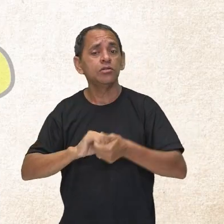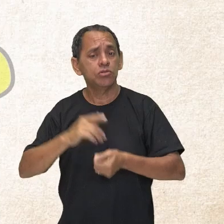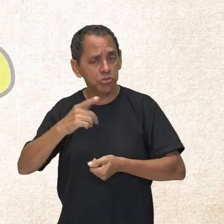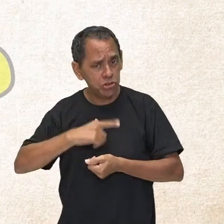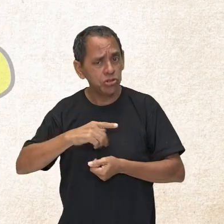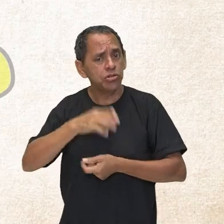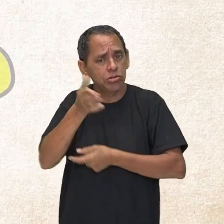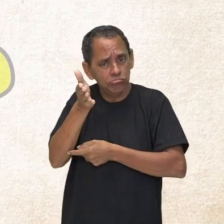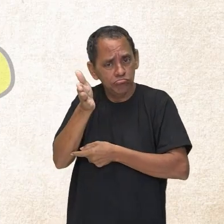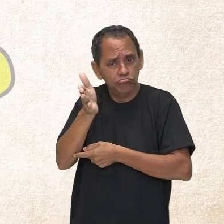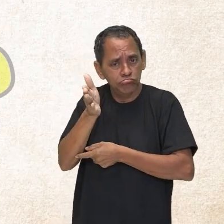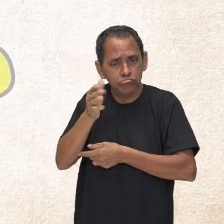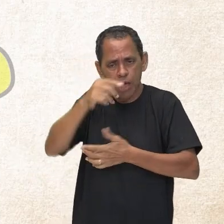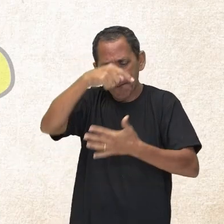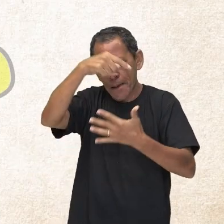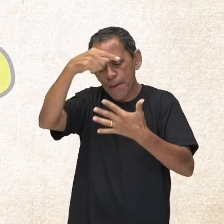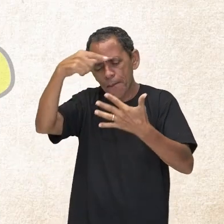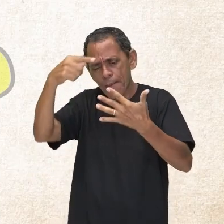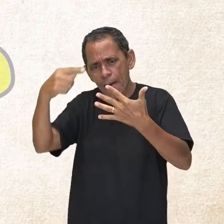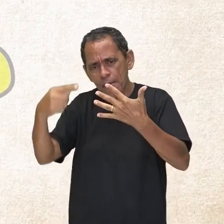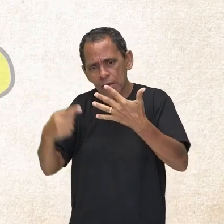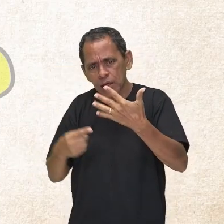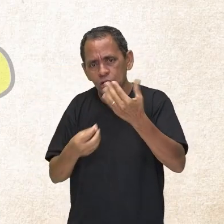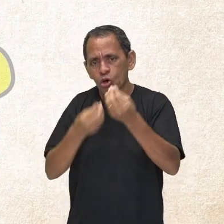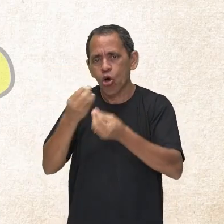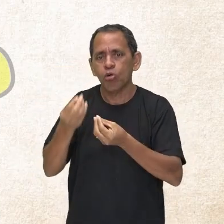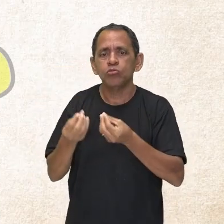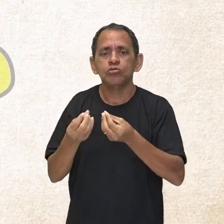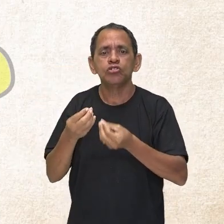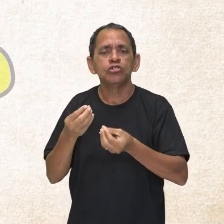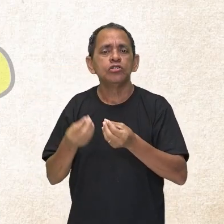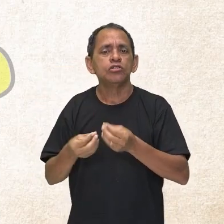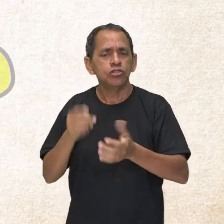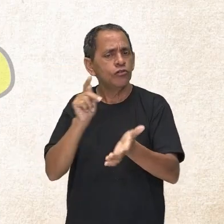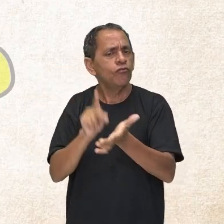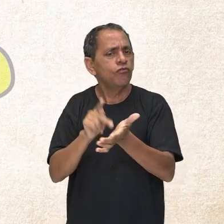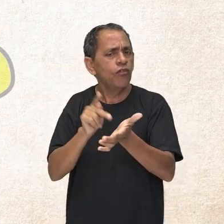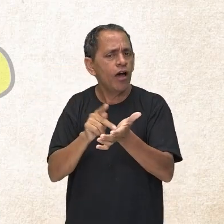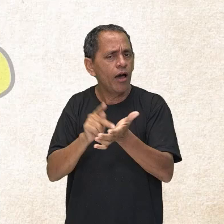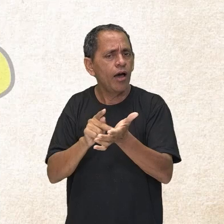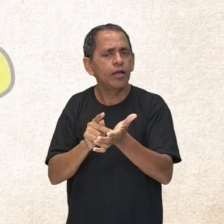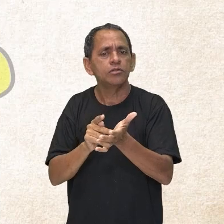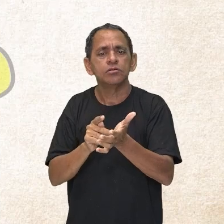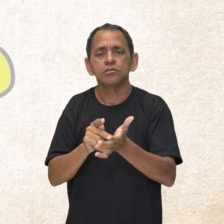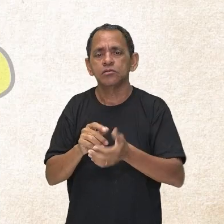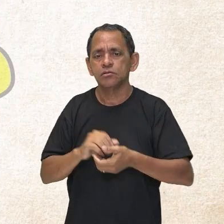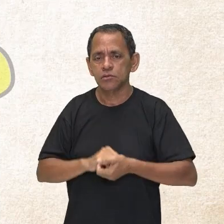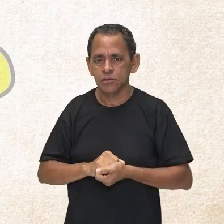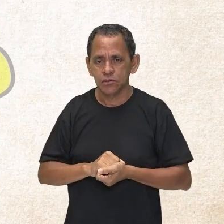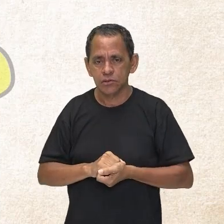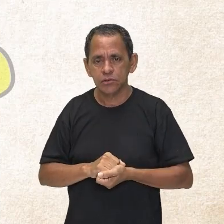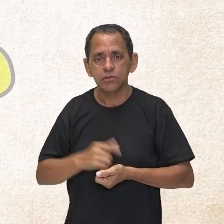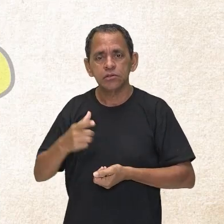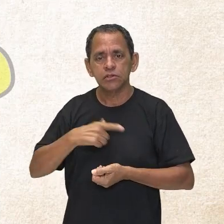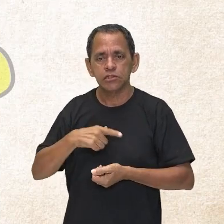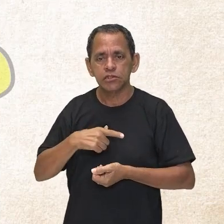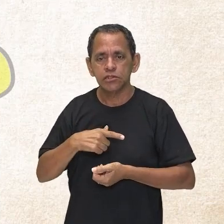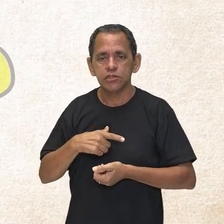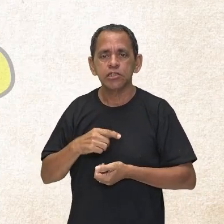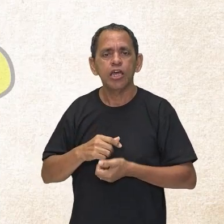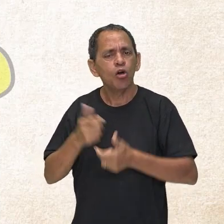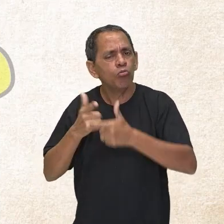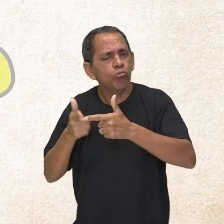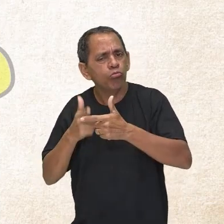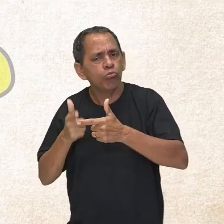circunstâncias pontuais. Então, apesar de ela vir ali de uma situação desfavorável e ele vir